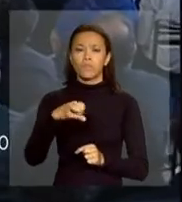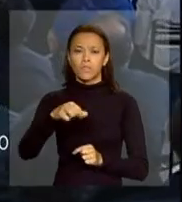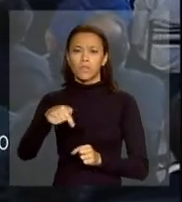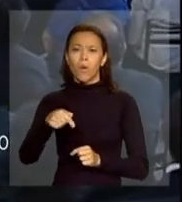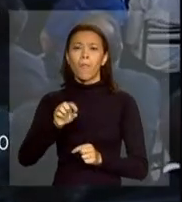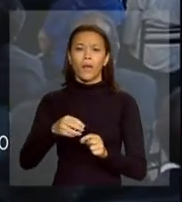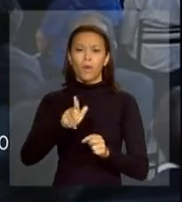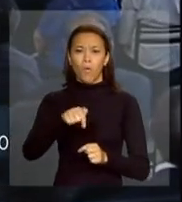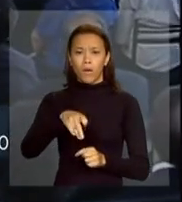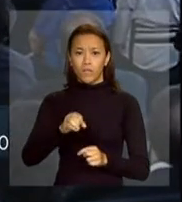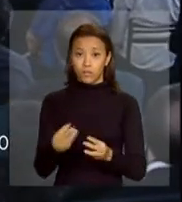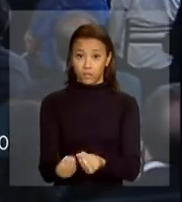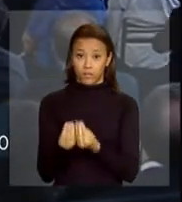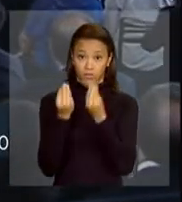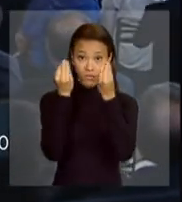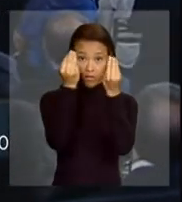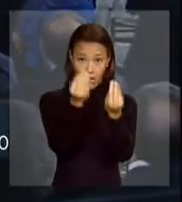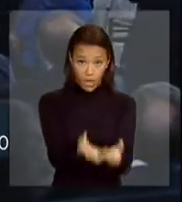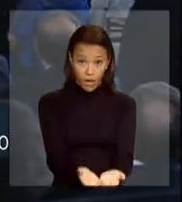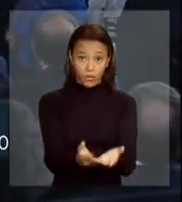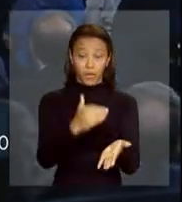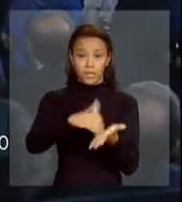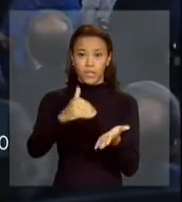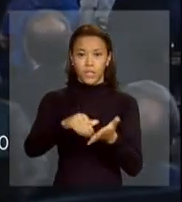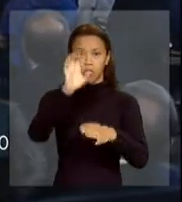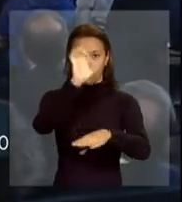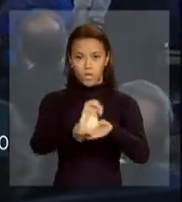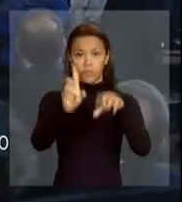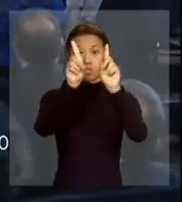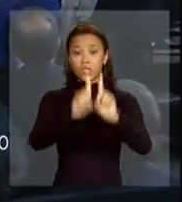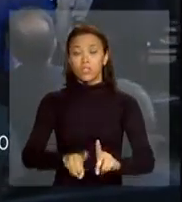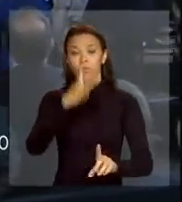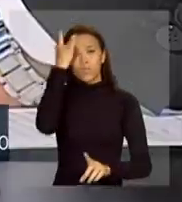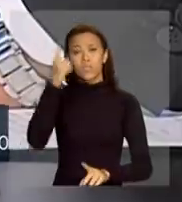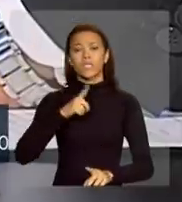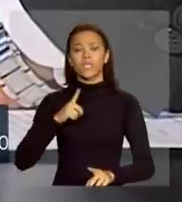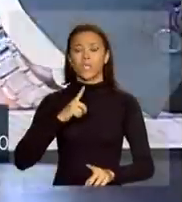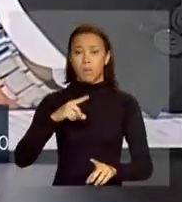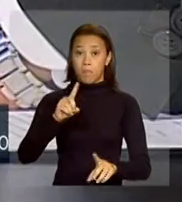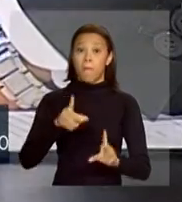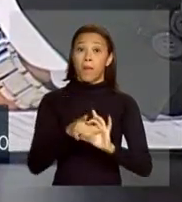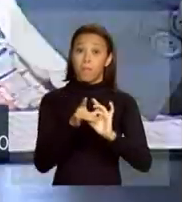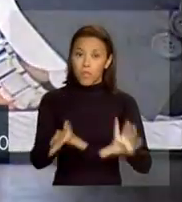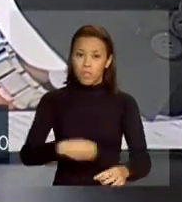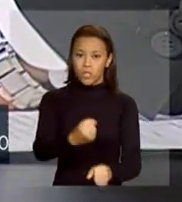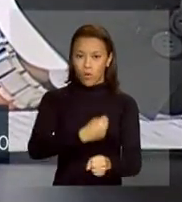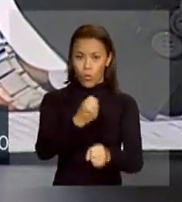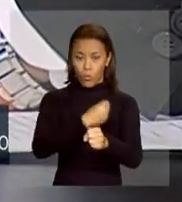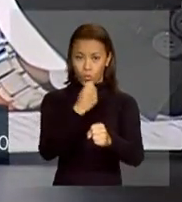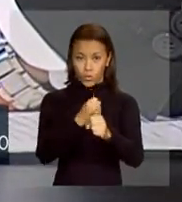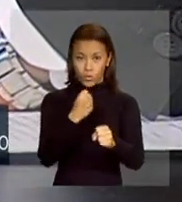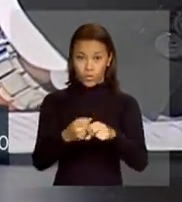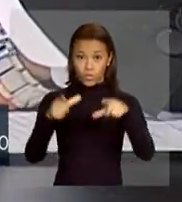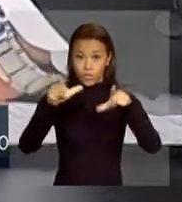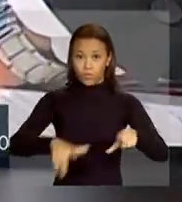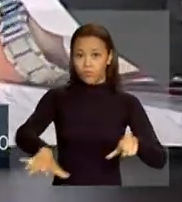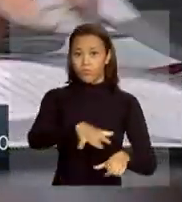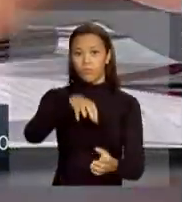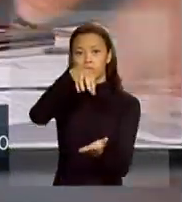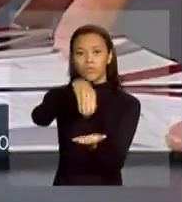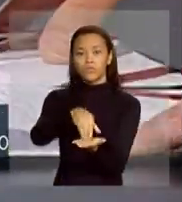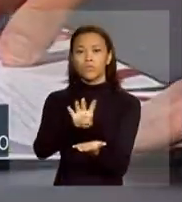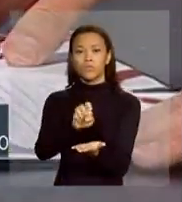para a secretaria de estado dos direitos da pessoa com deficiência para a construção do Centro paraolímpico